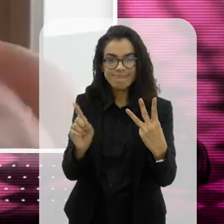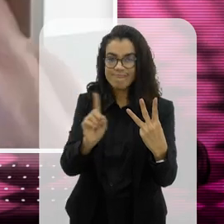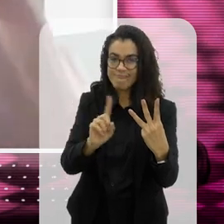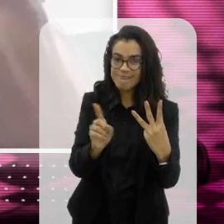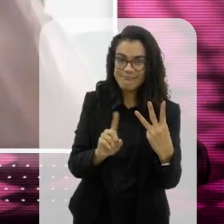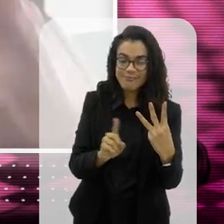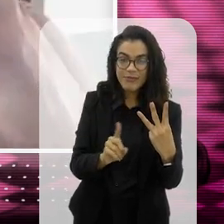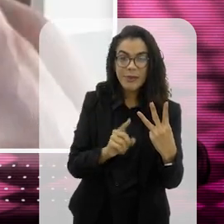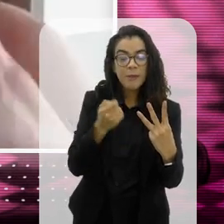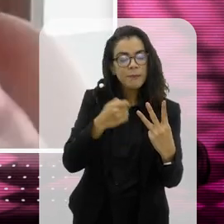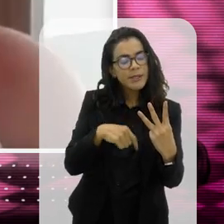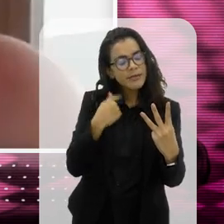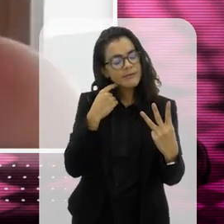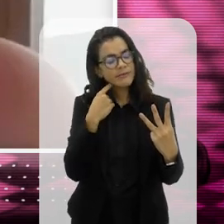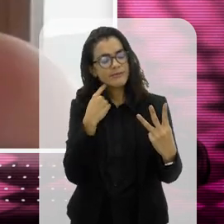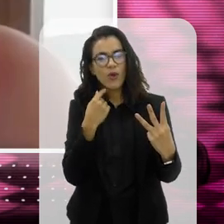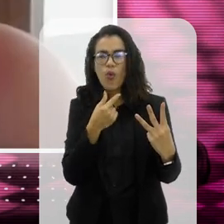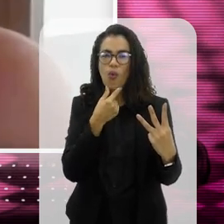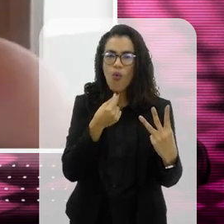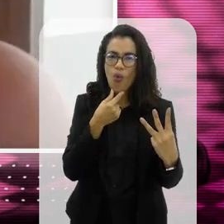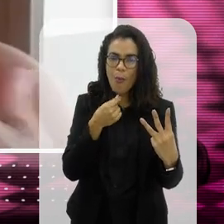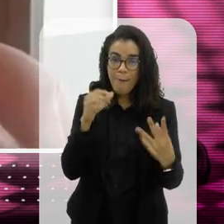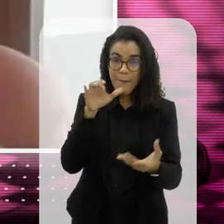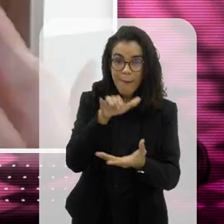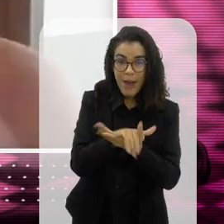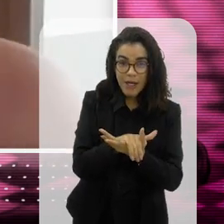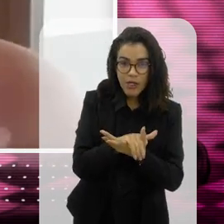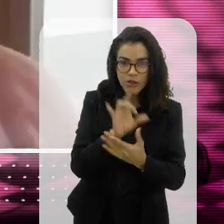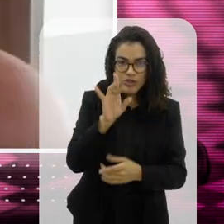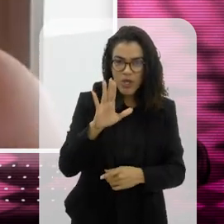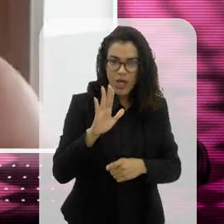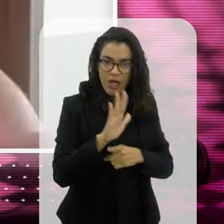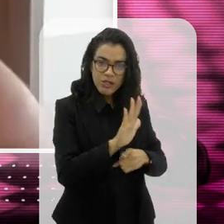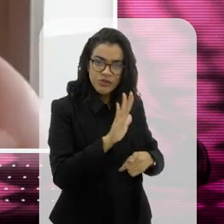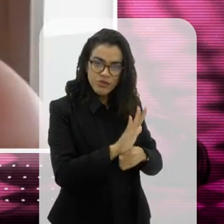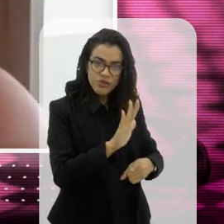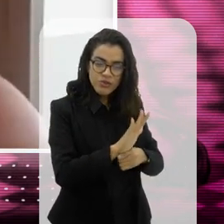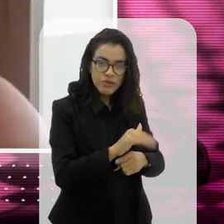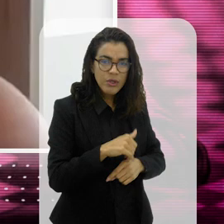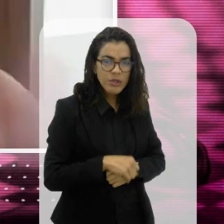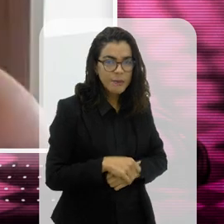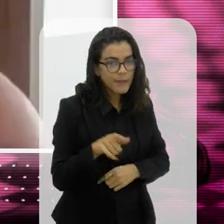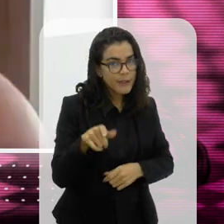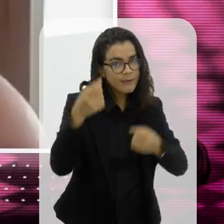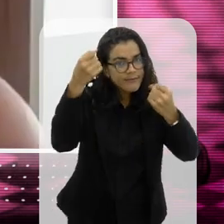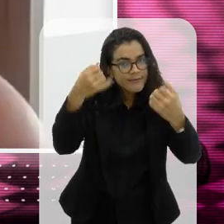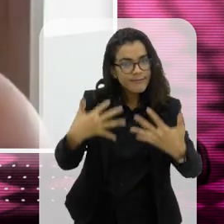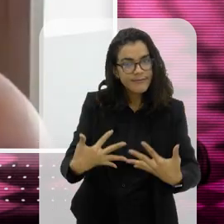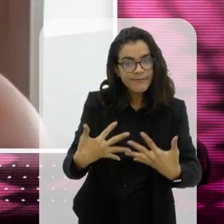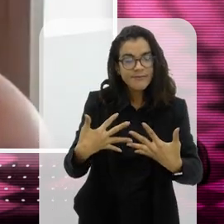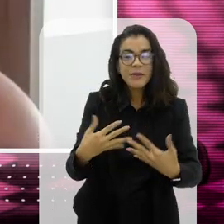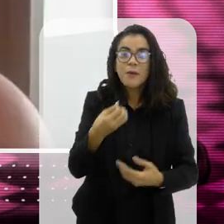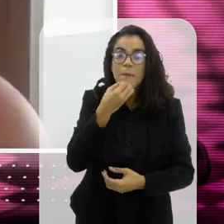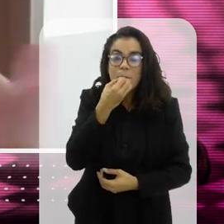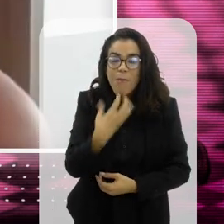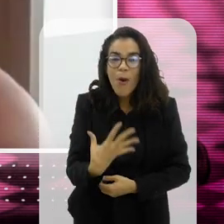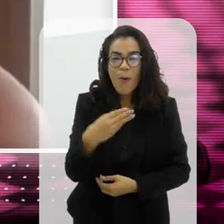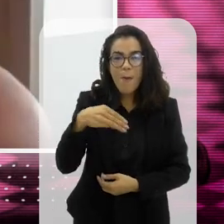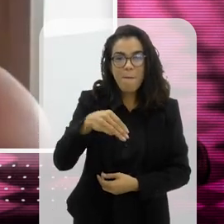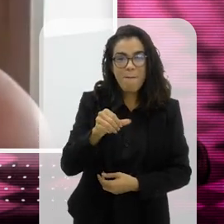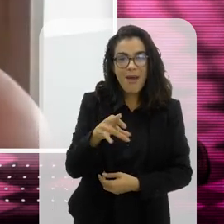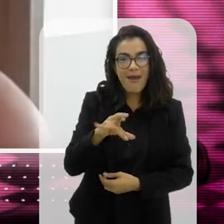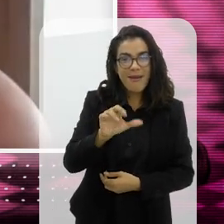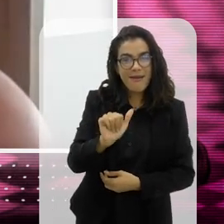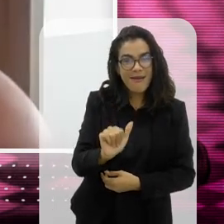A gente precisa olhar para isso e chamar. Se esse marido acha que ele tem só que ajudar, a gente tem que chamar e esclarecer. Que bom que a